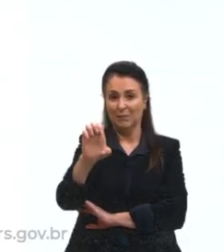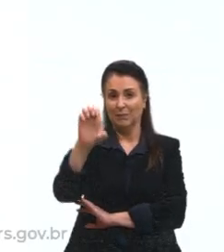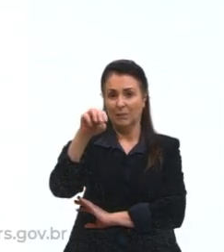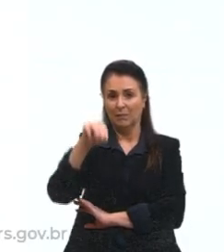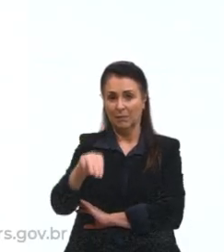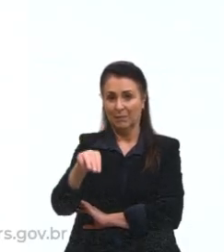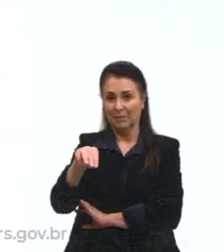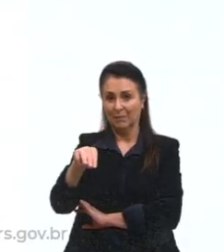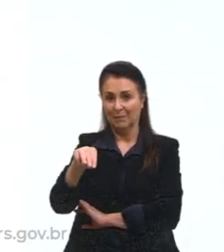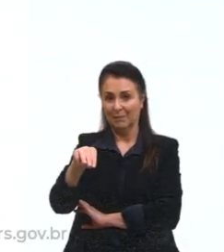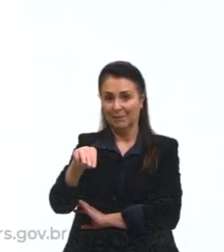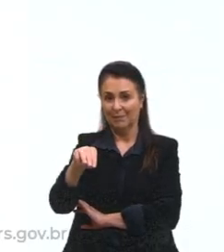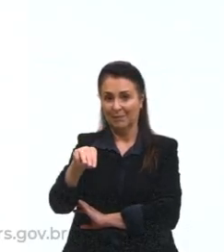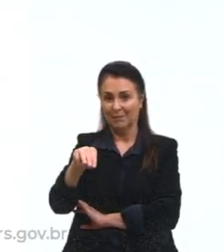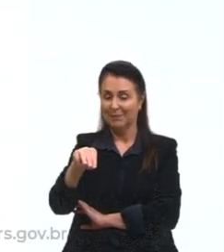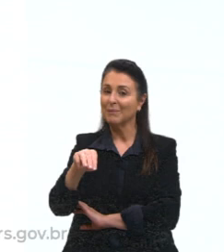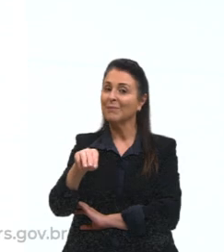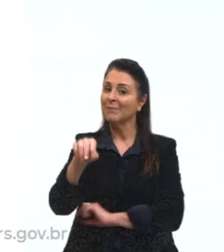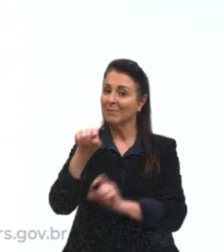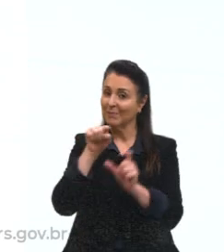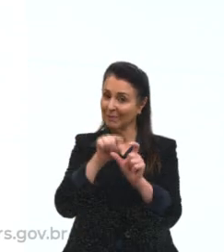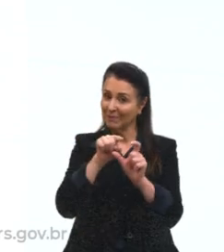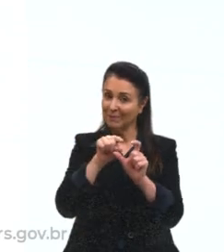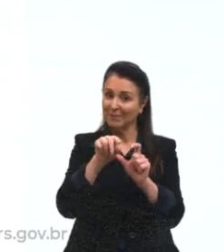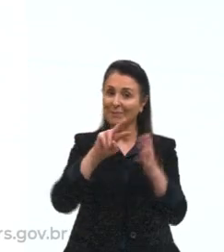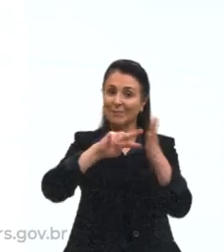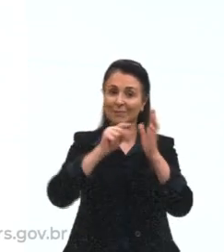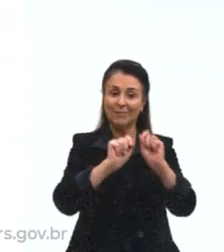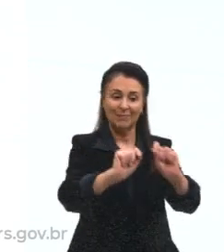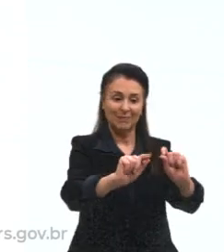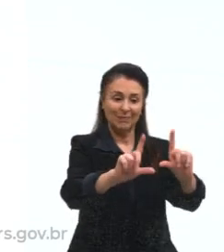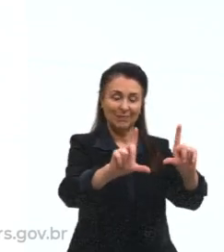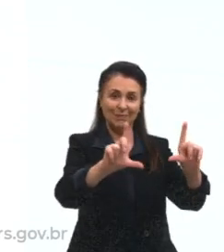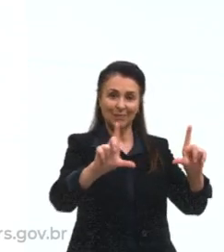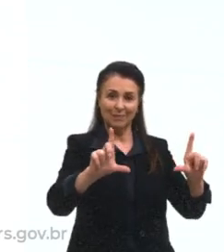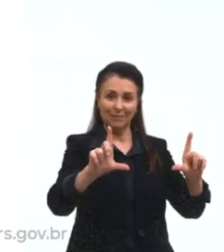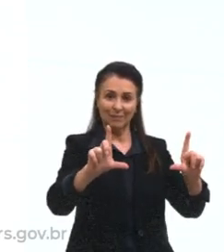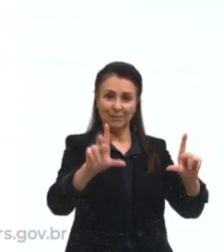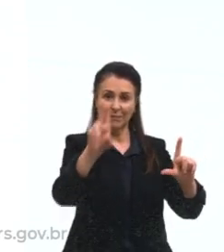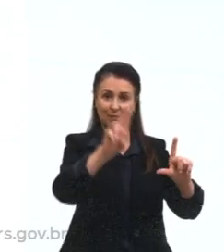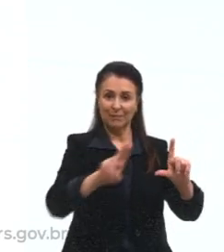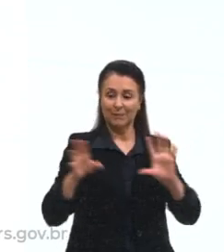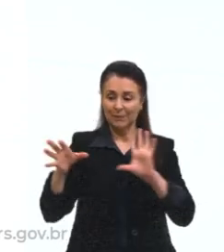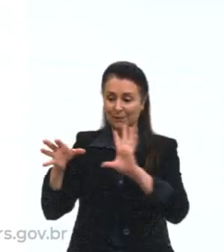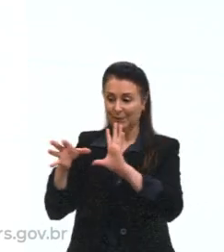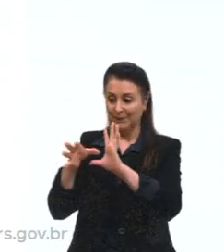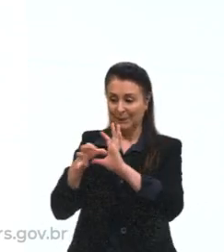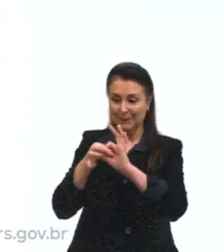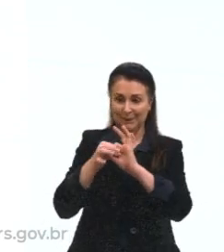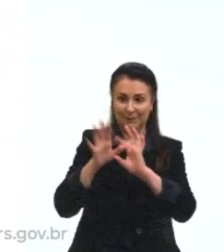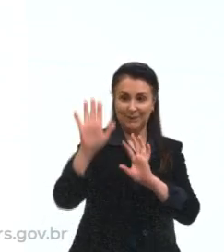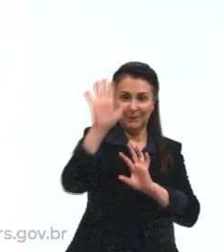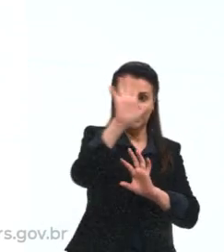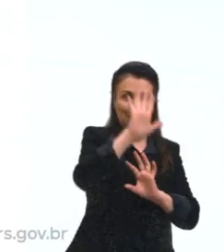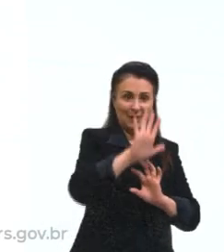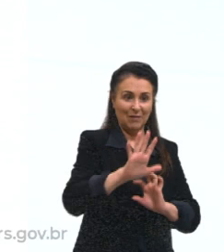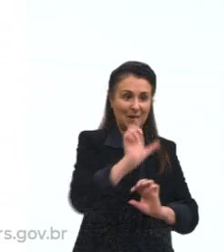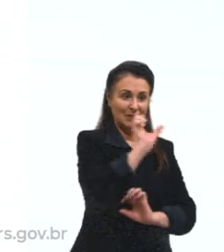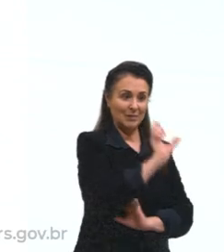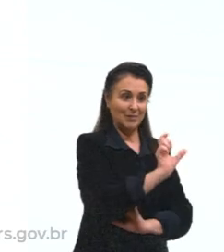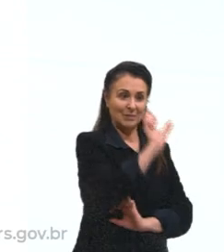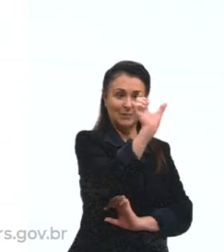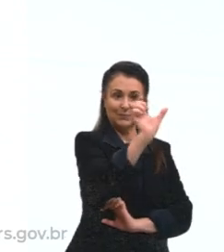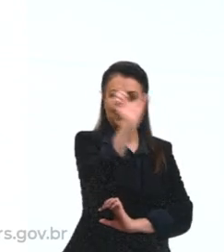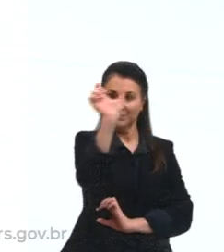screen1 screen2 cliente tela Eu tenho um contexto de palavras Oi